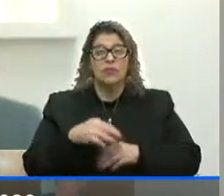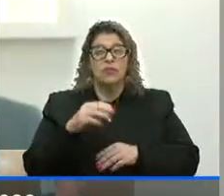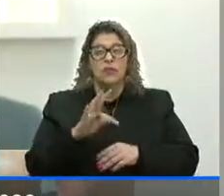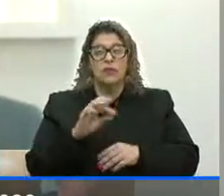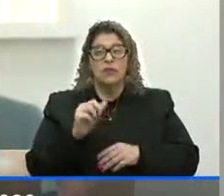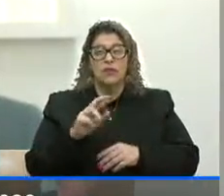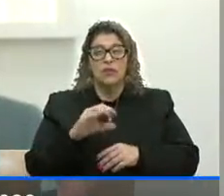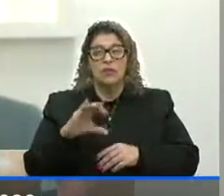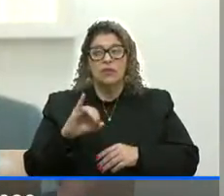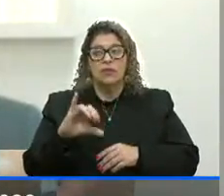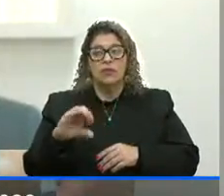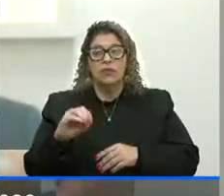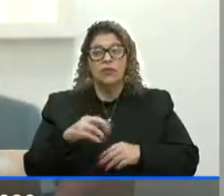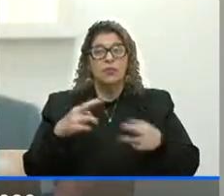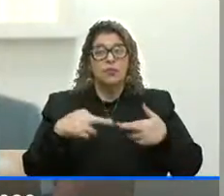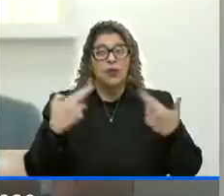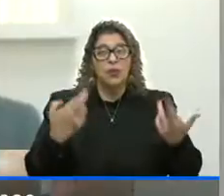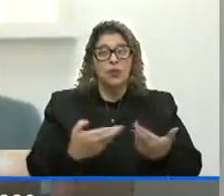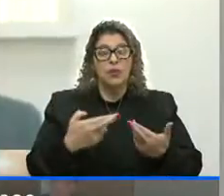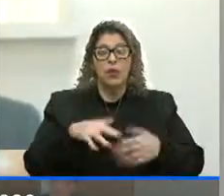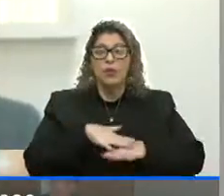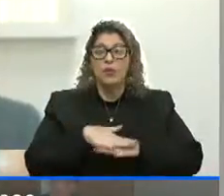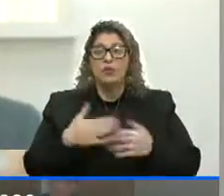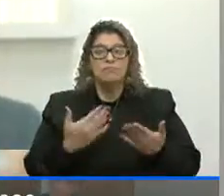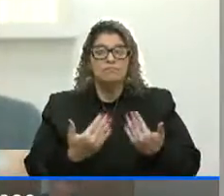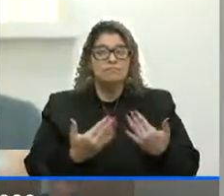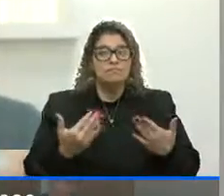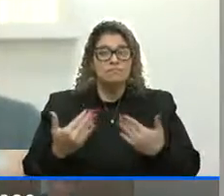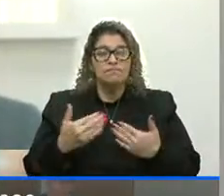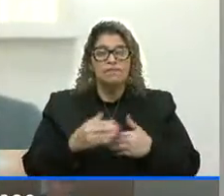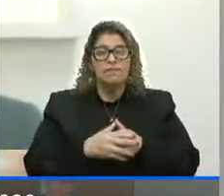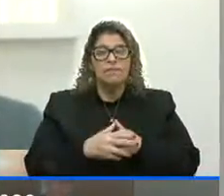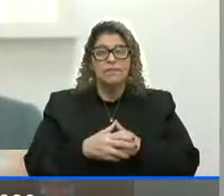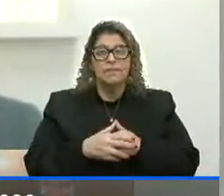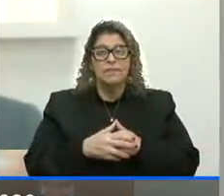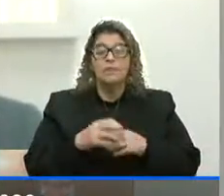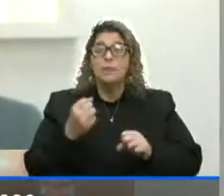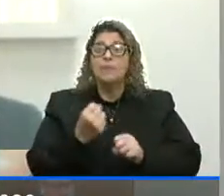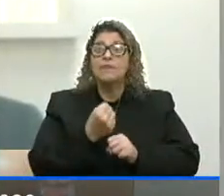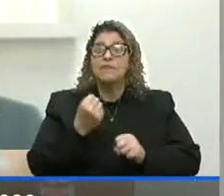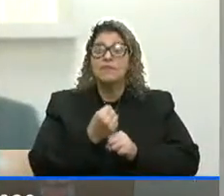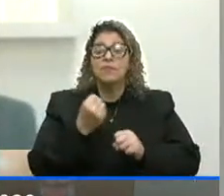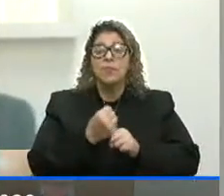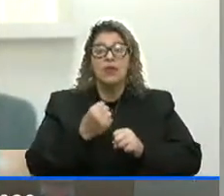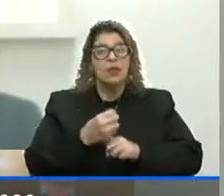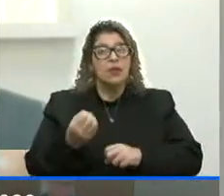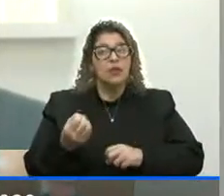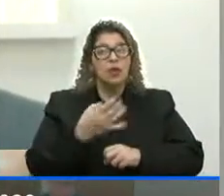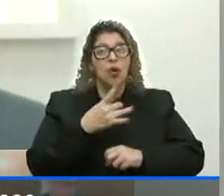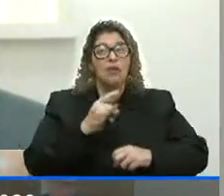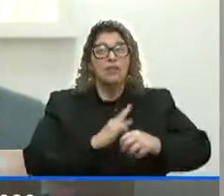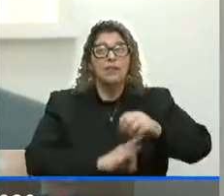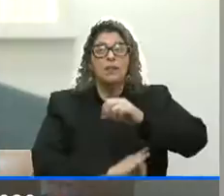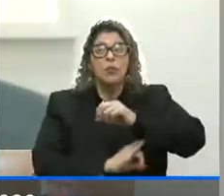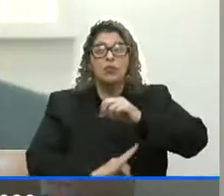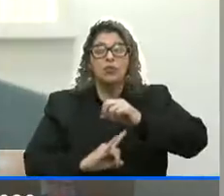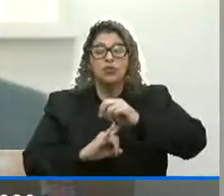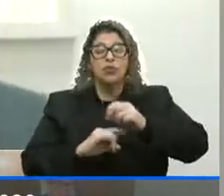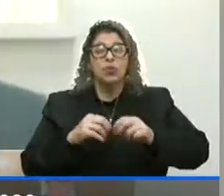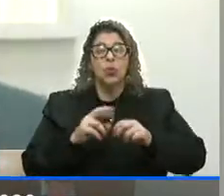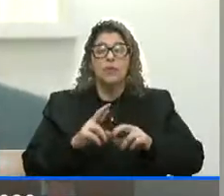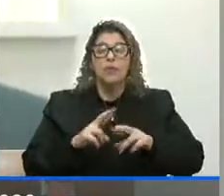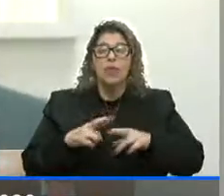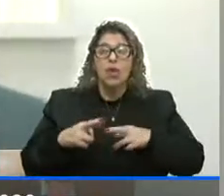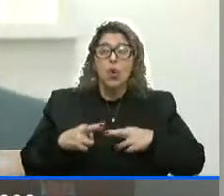Freitas, uma audiência para falarmos sobre a construção da nova ponte sobre o Rio Jaguarão. Inclusive,